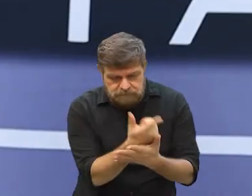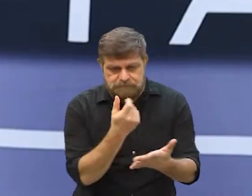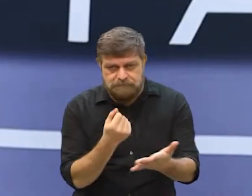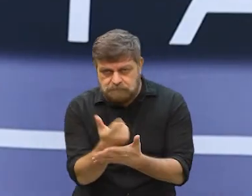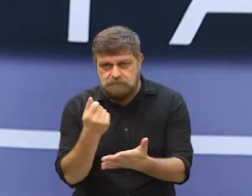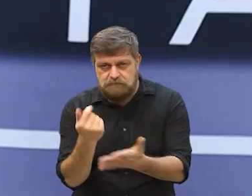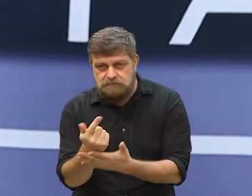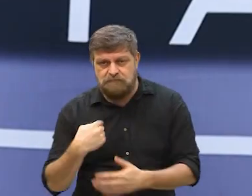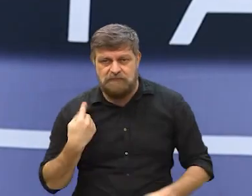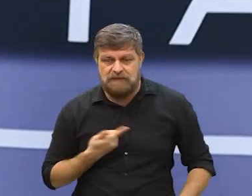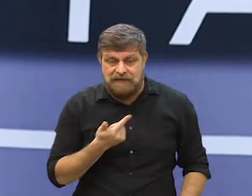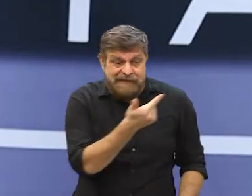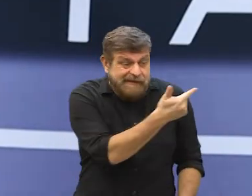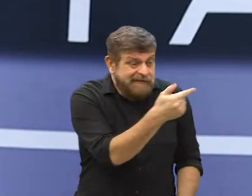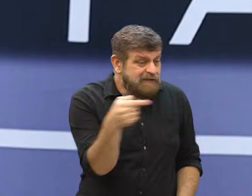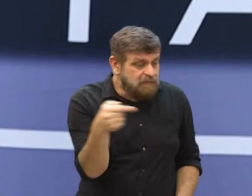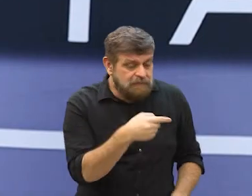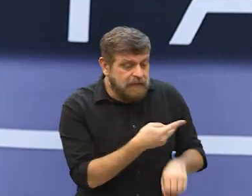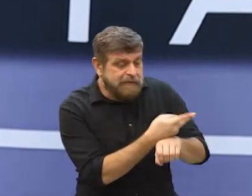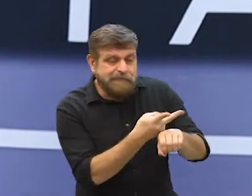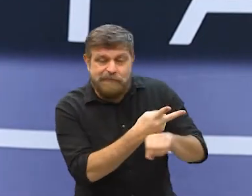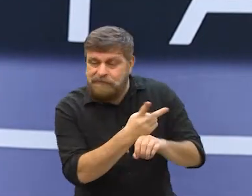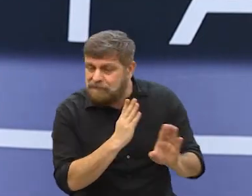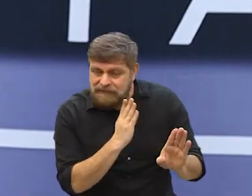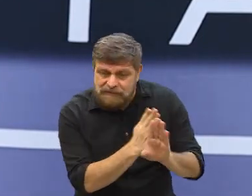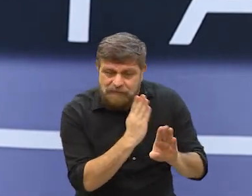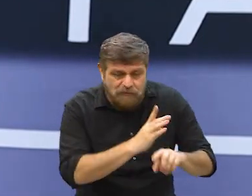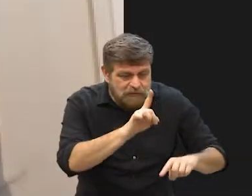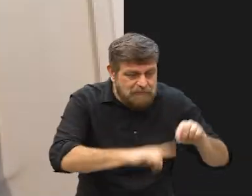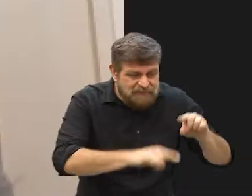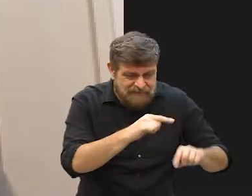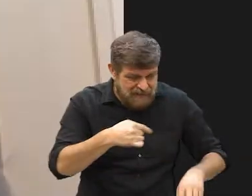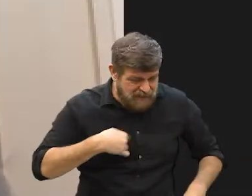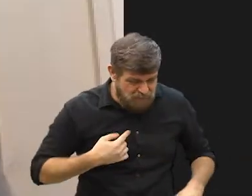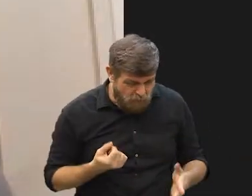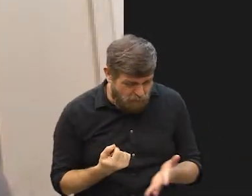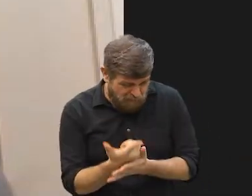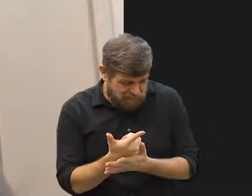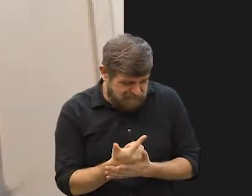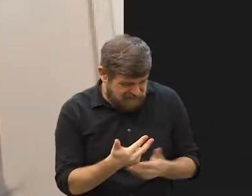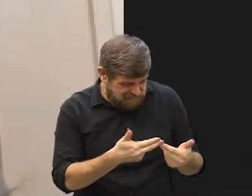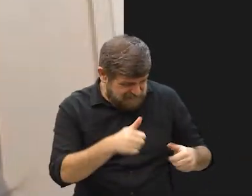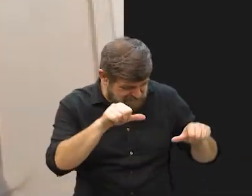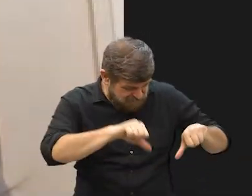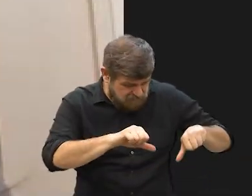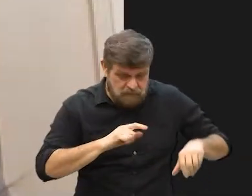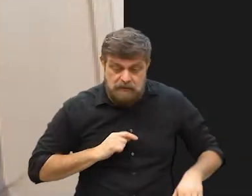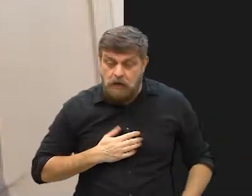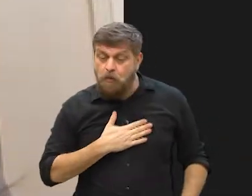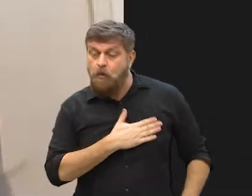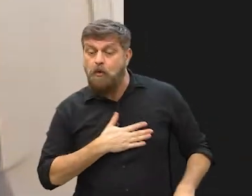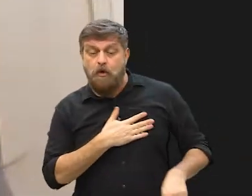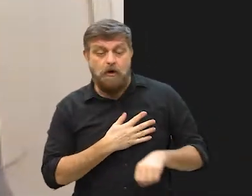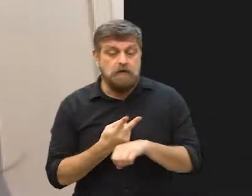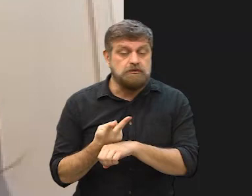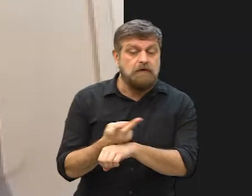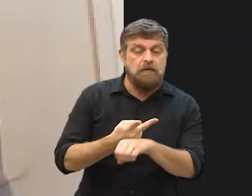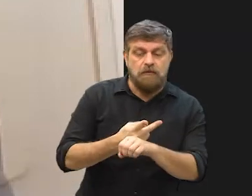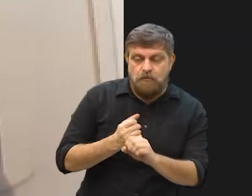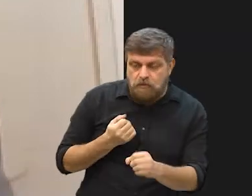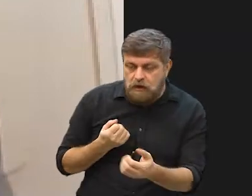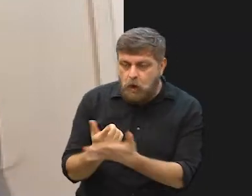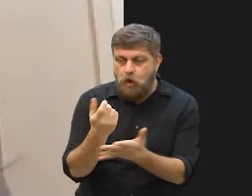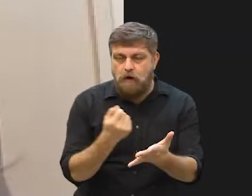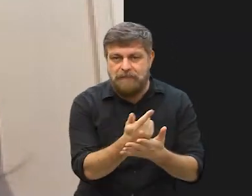gente compra menos porque não tem aquilo que a gente quer. Eu não vou comprar só para comprar, eu vou comprar aquilo que eu gosto. Então, eu acho que o